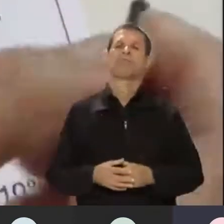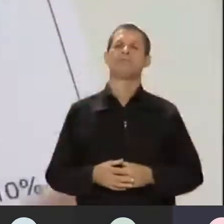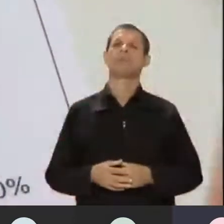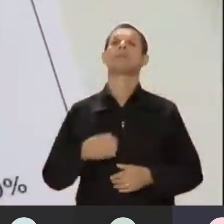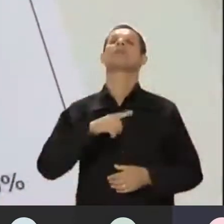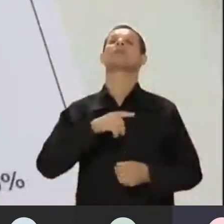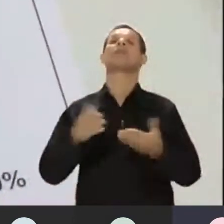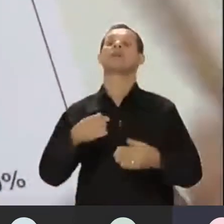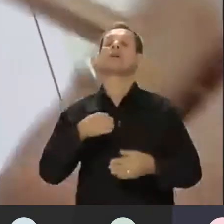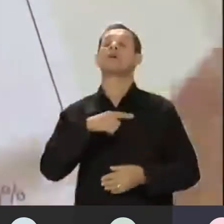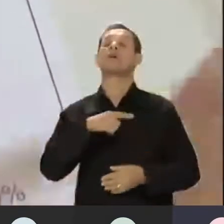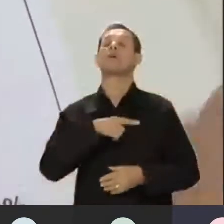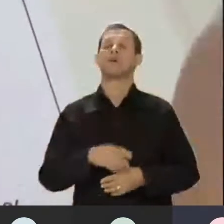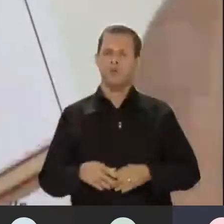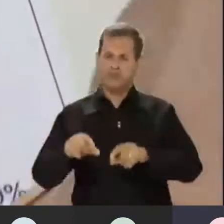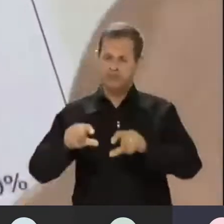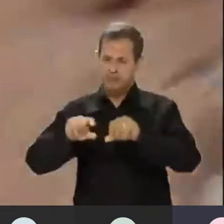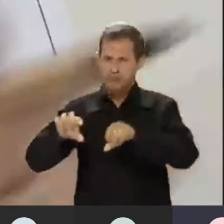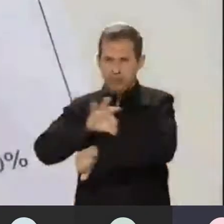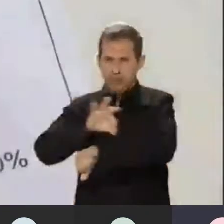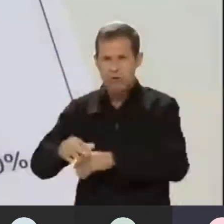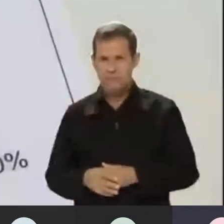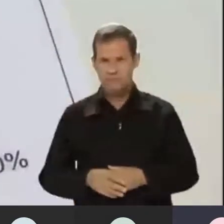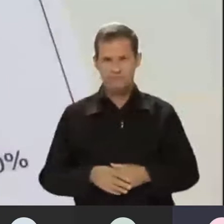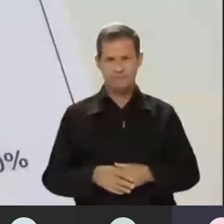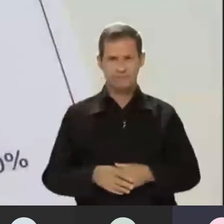E o que eu vou ter que fazer agora? Eu vou ter que, com uma régua,